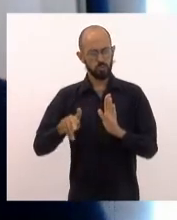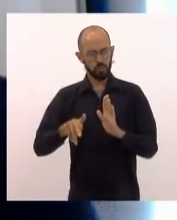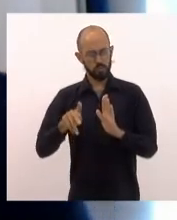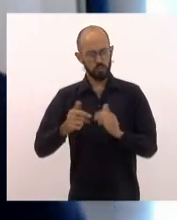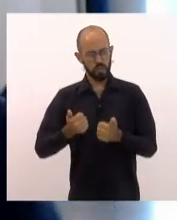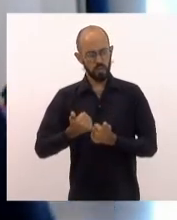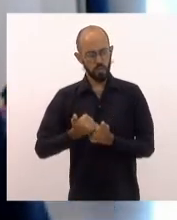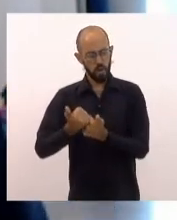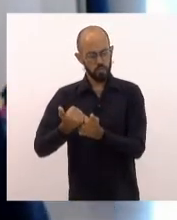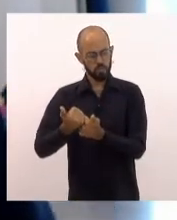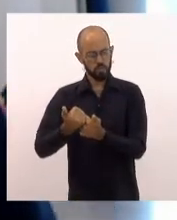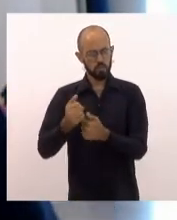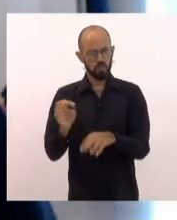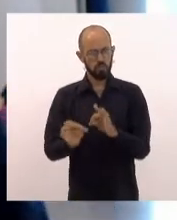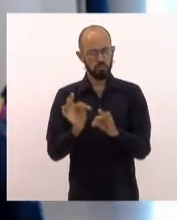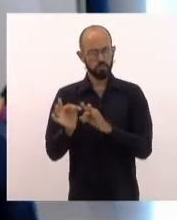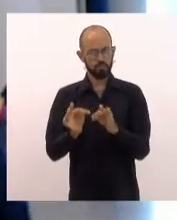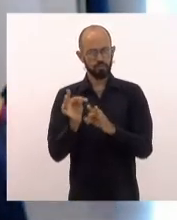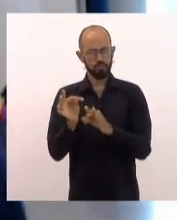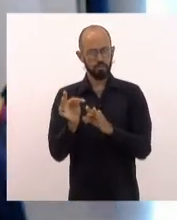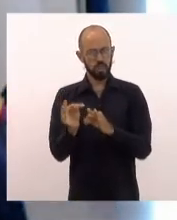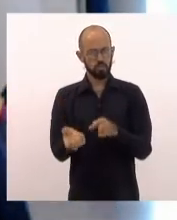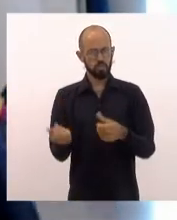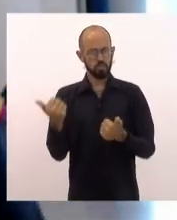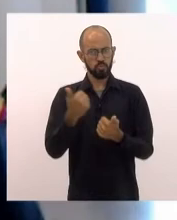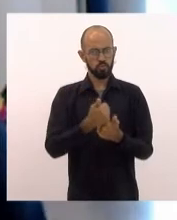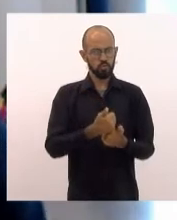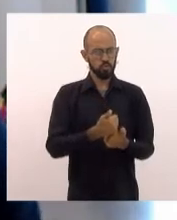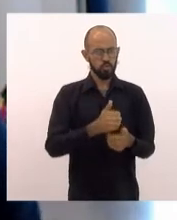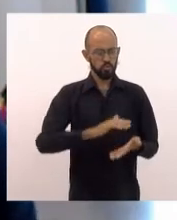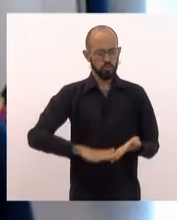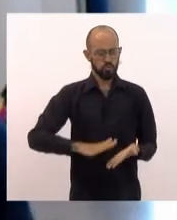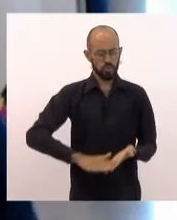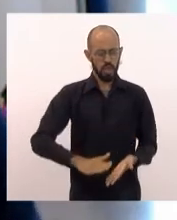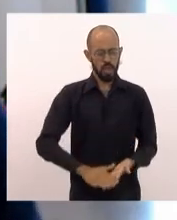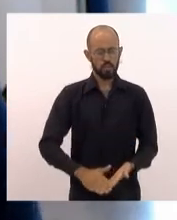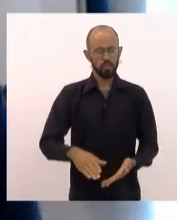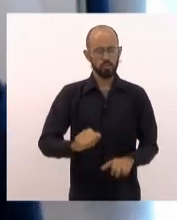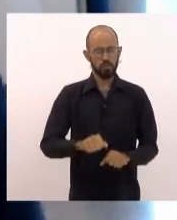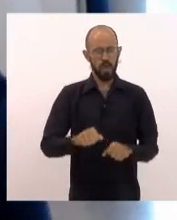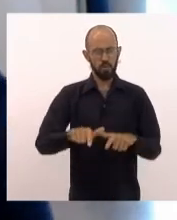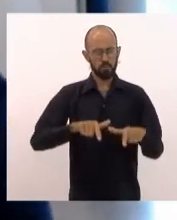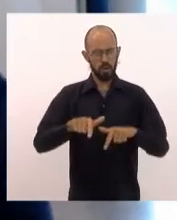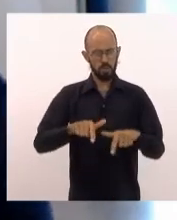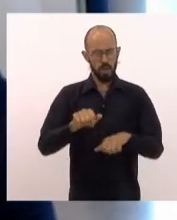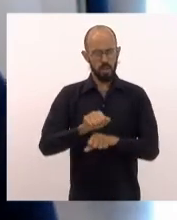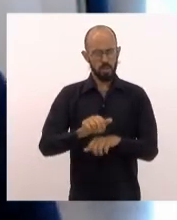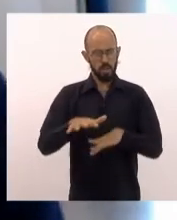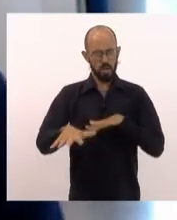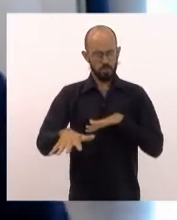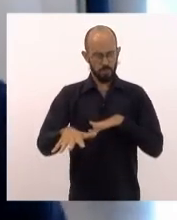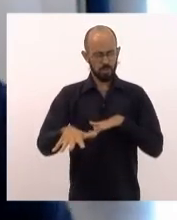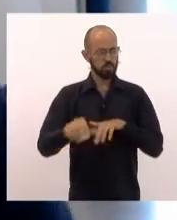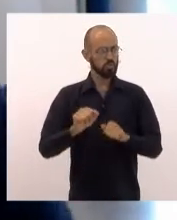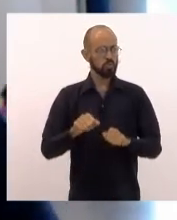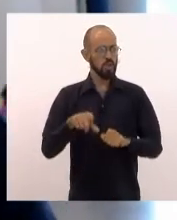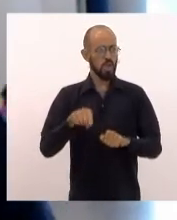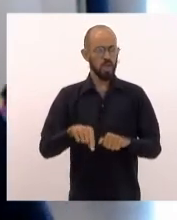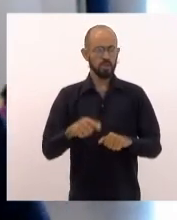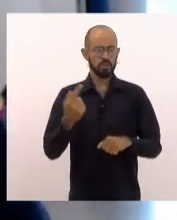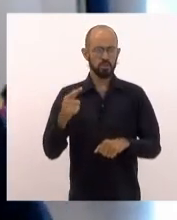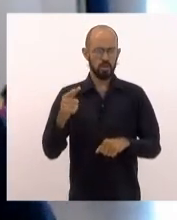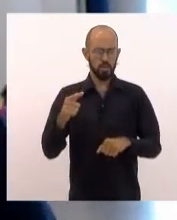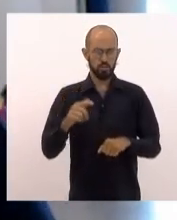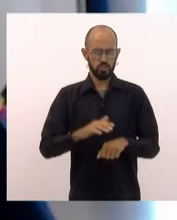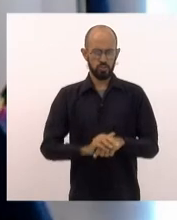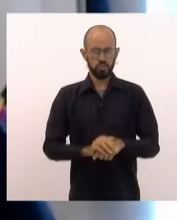para recompor os gastos que tiveram para garantir as atividades remotas, as atividades online, seja garantido.